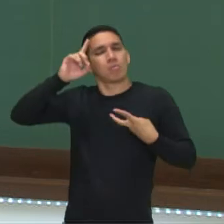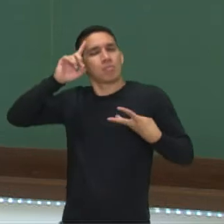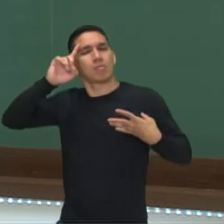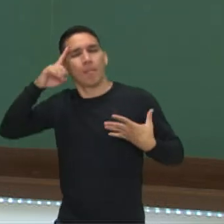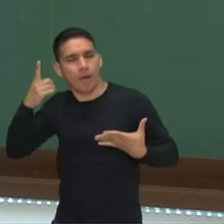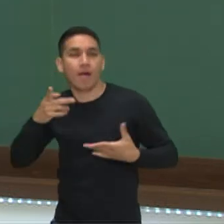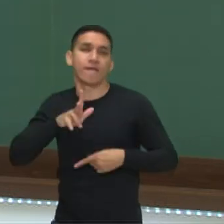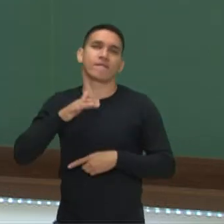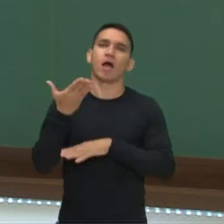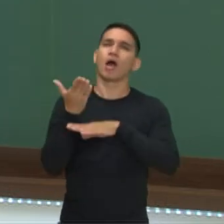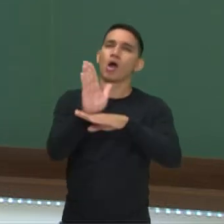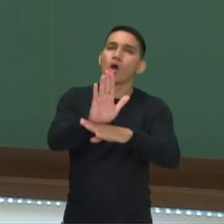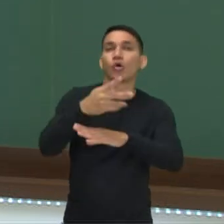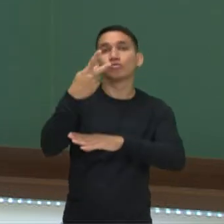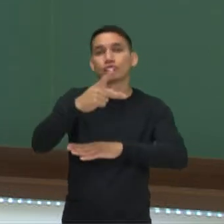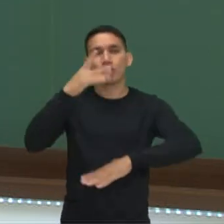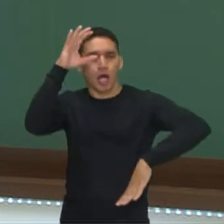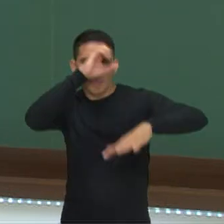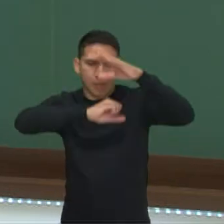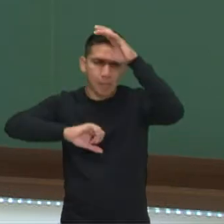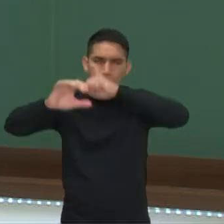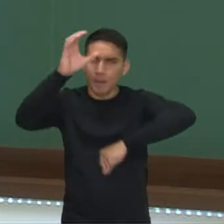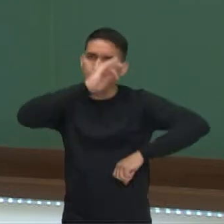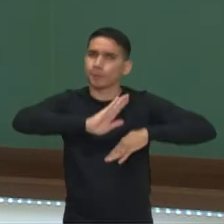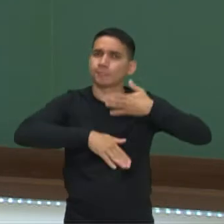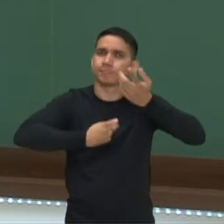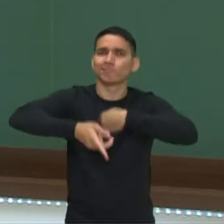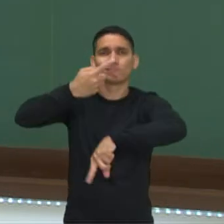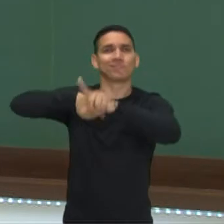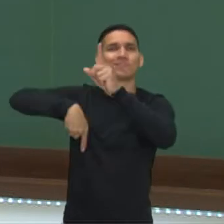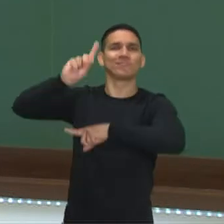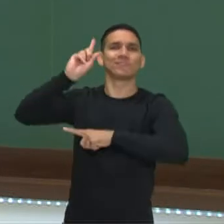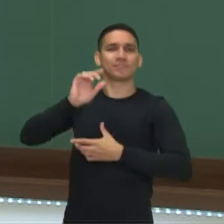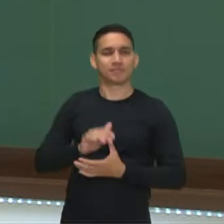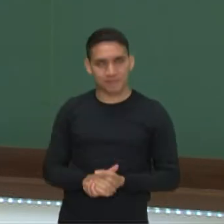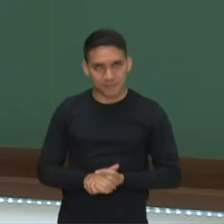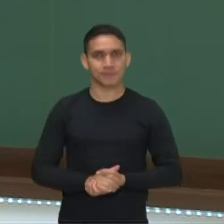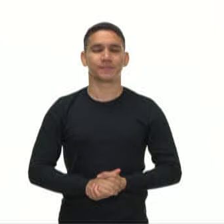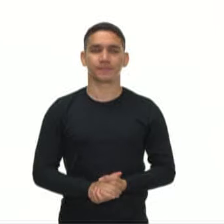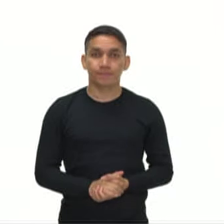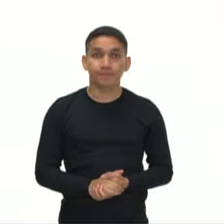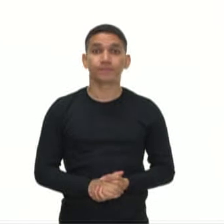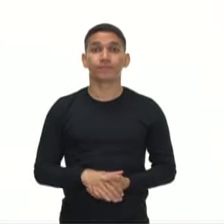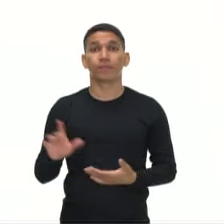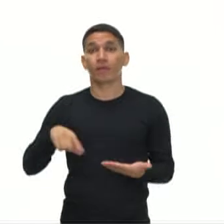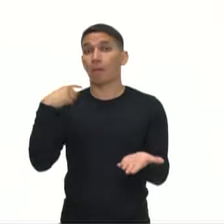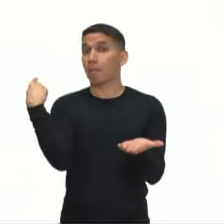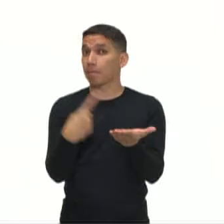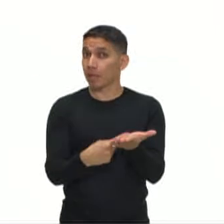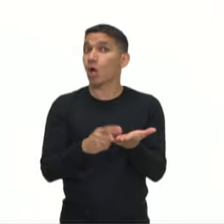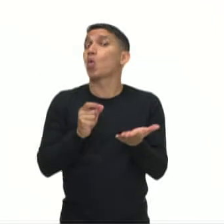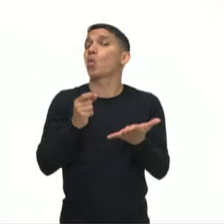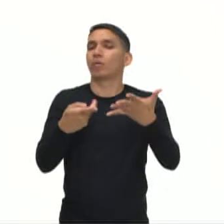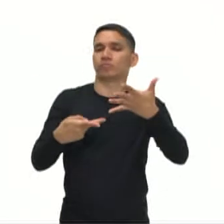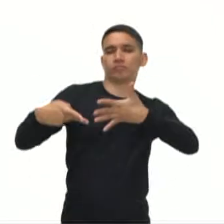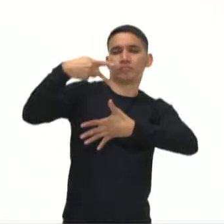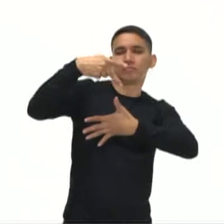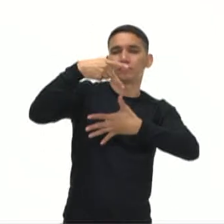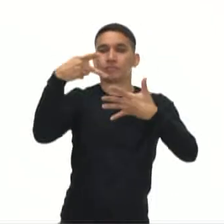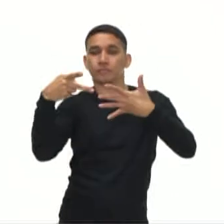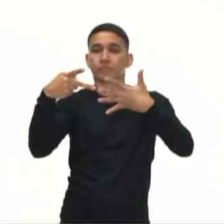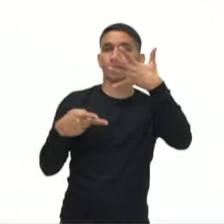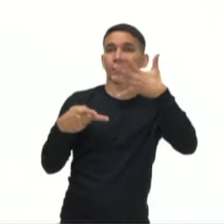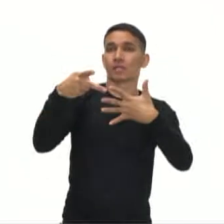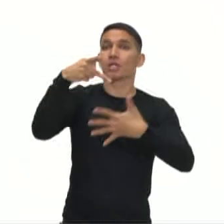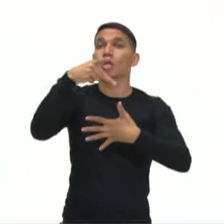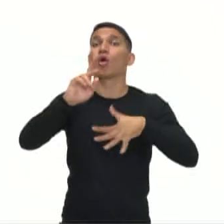contribuir, né, com o teu aprendizado, vai contribuir com o teu desenvolvimento. E aqui, ó, definir prioridades, né? Você já anotou as suas